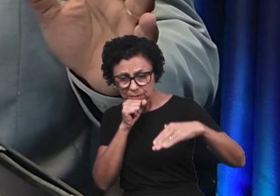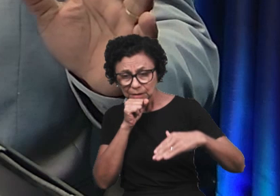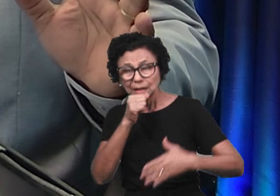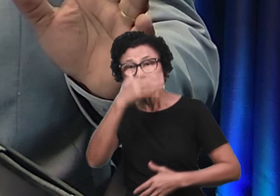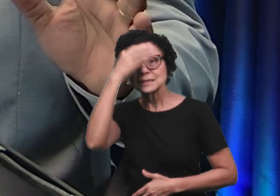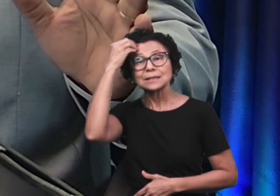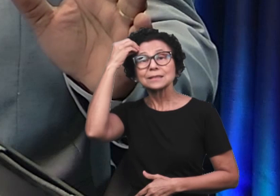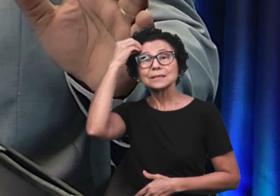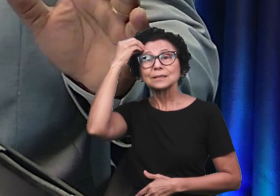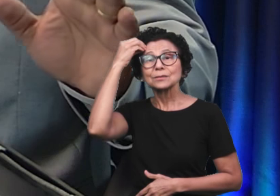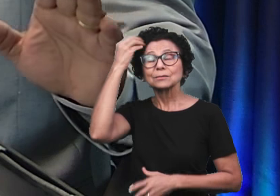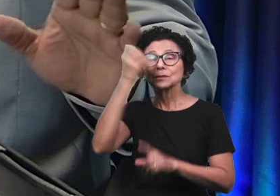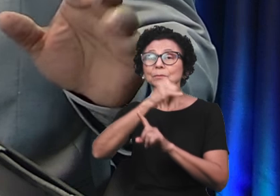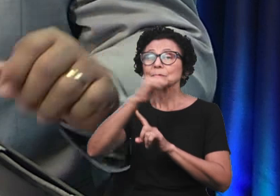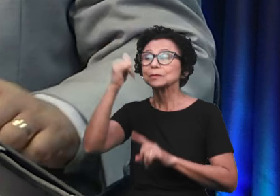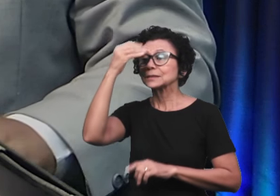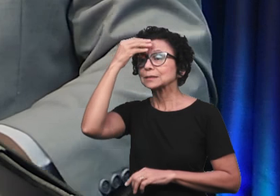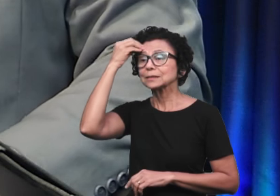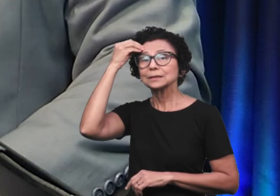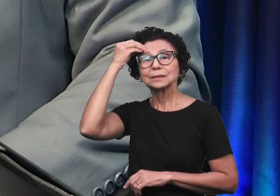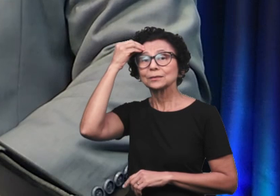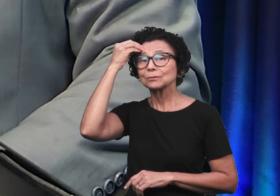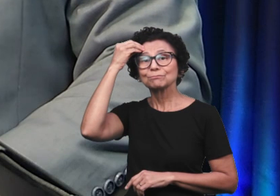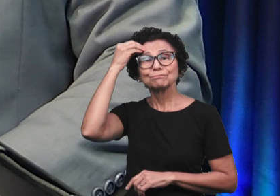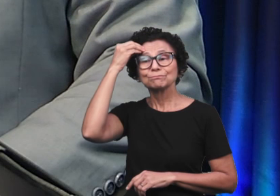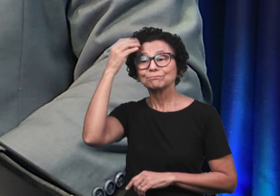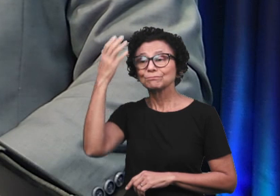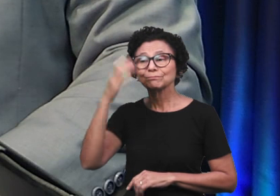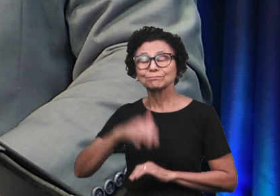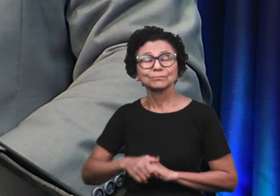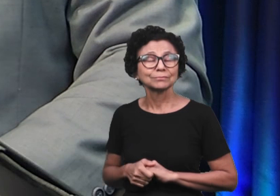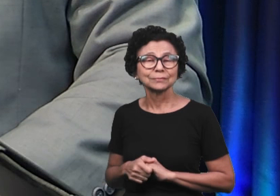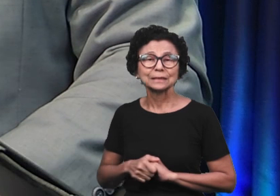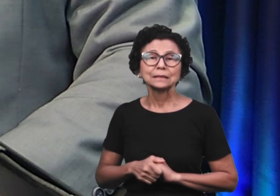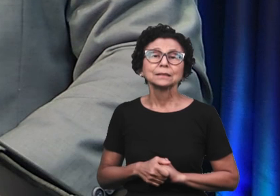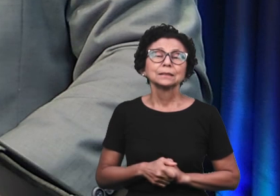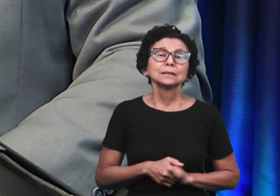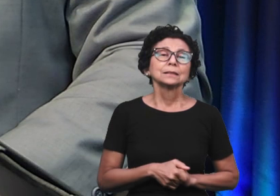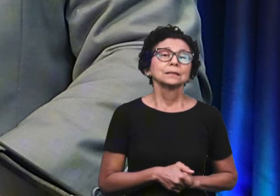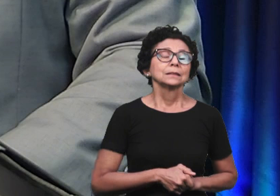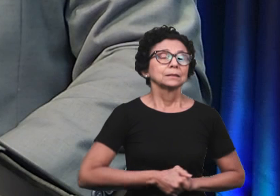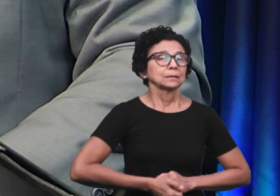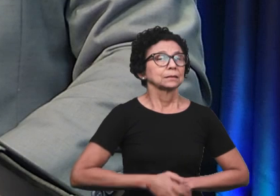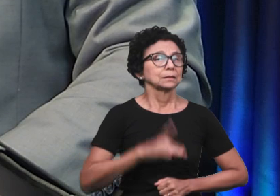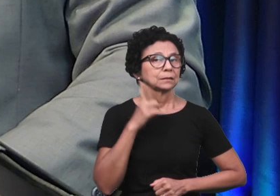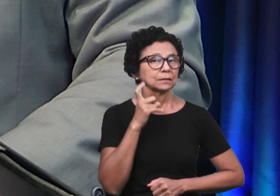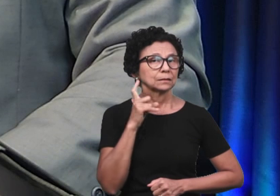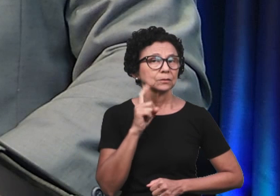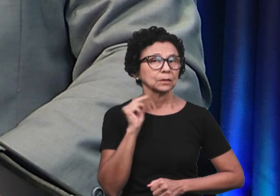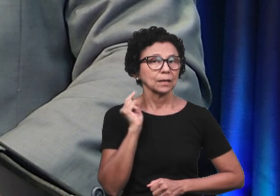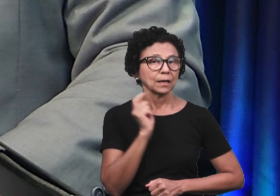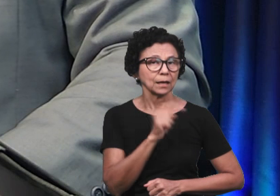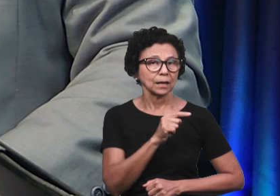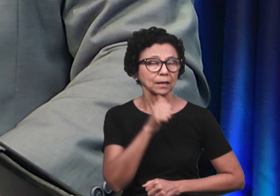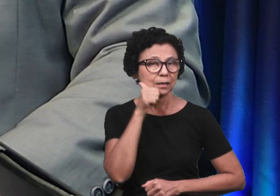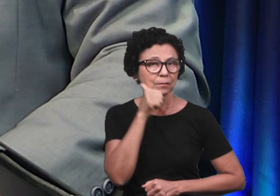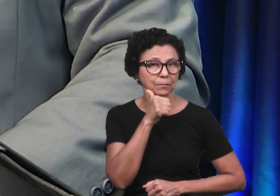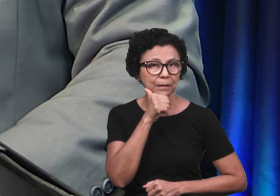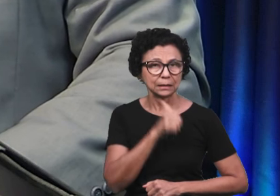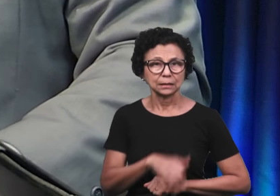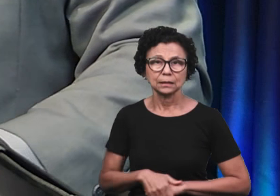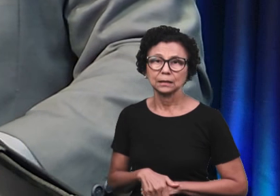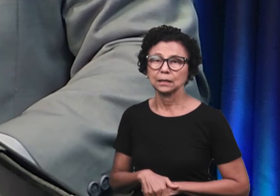da profecia, né? Completamente. Então, o interessante é o seguinte, ela foi buscar o Jesus